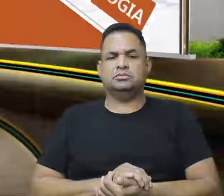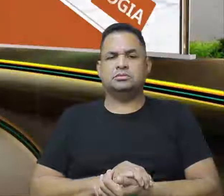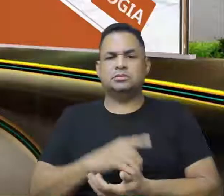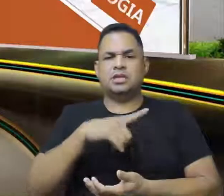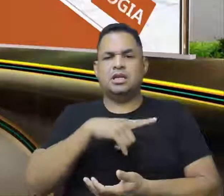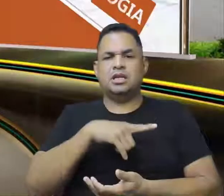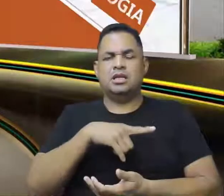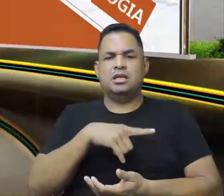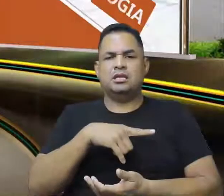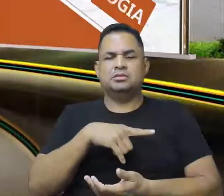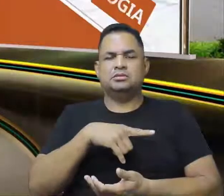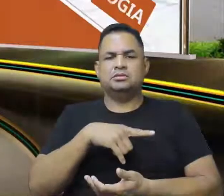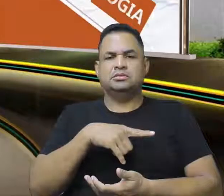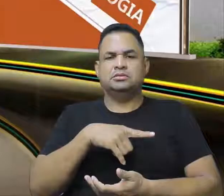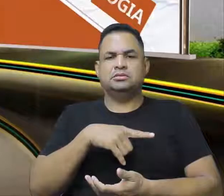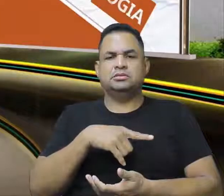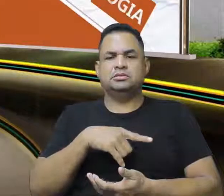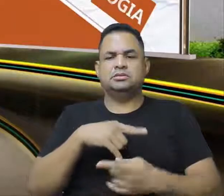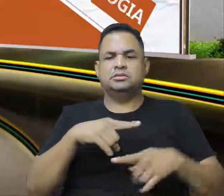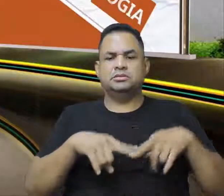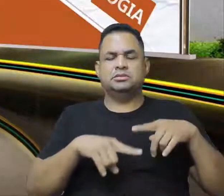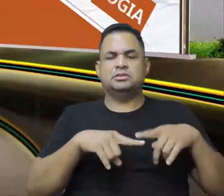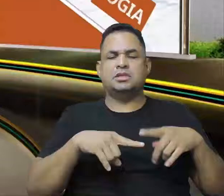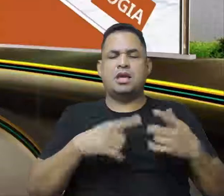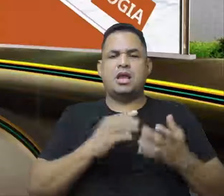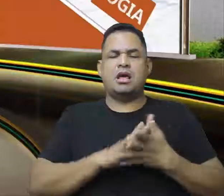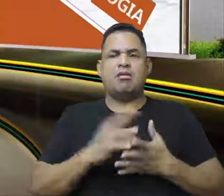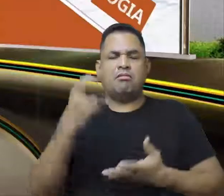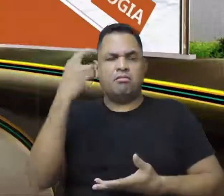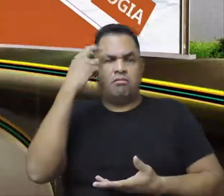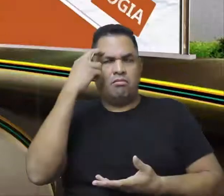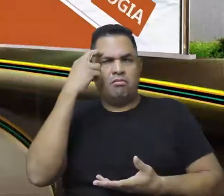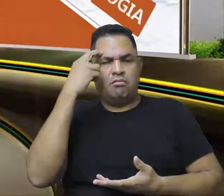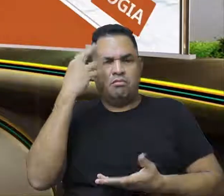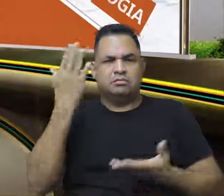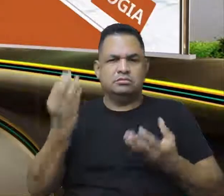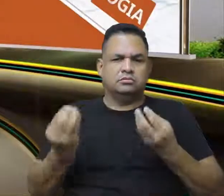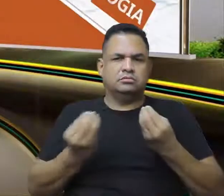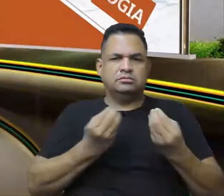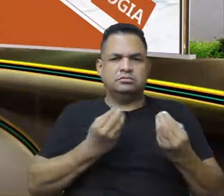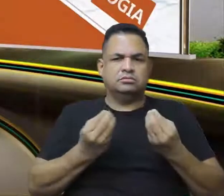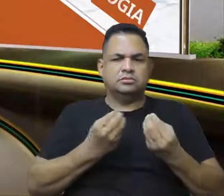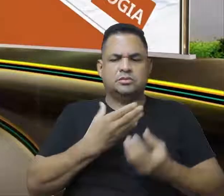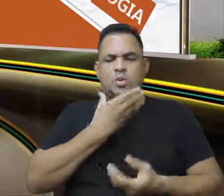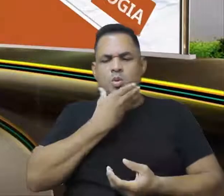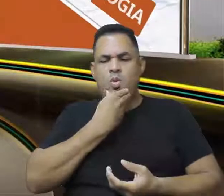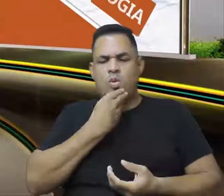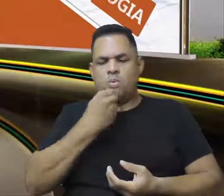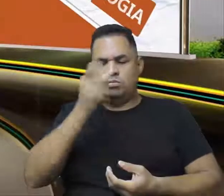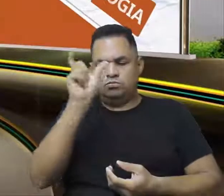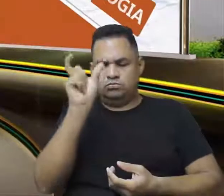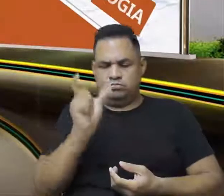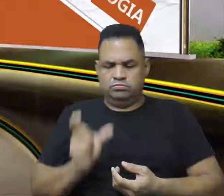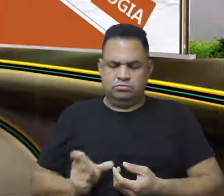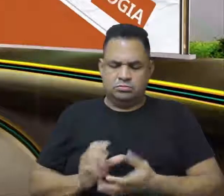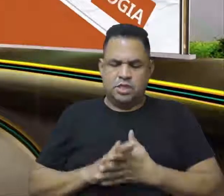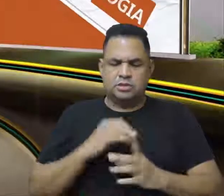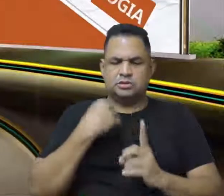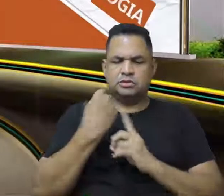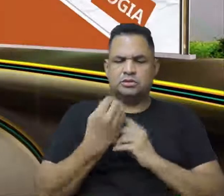esses elementos culturais, por exemplo, em relação a como que um homem numa sociedade deve se